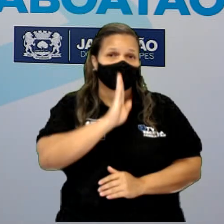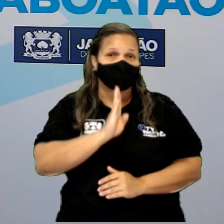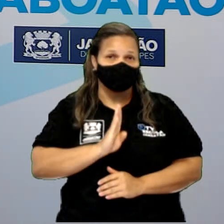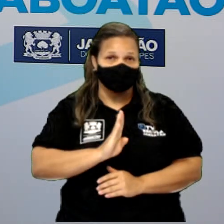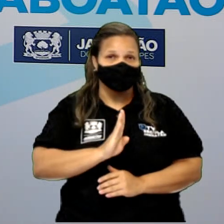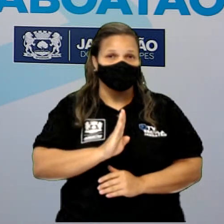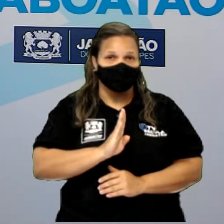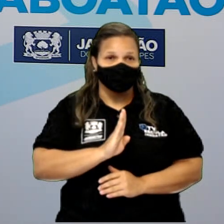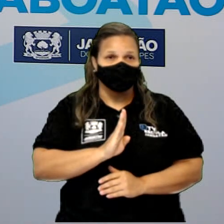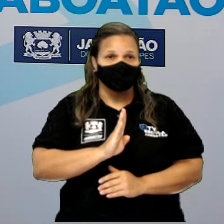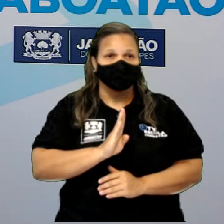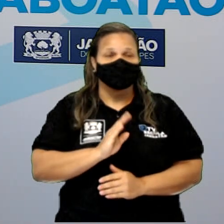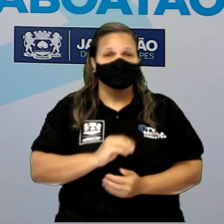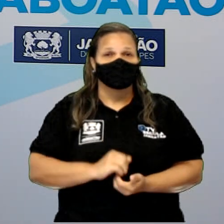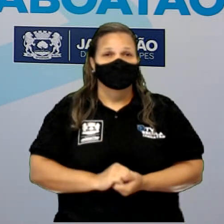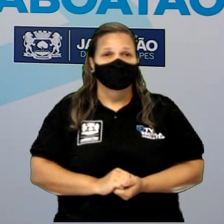Américas.